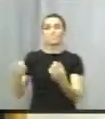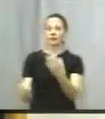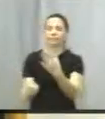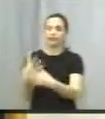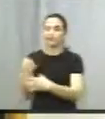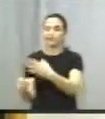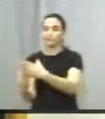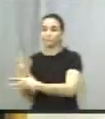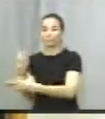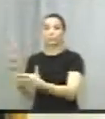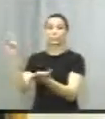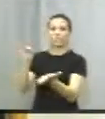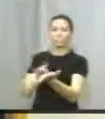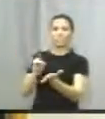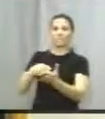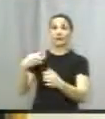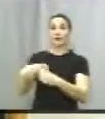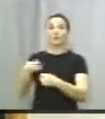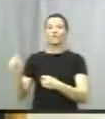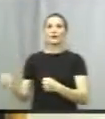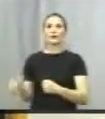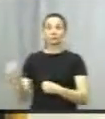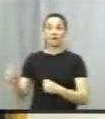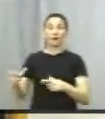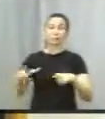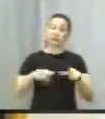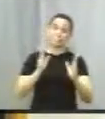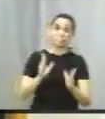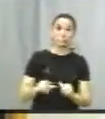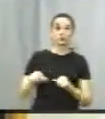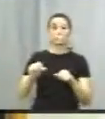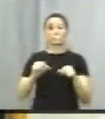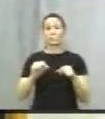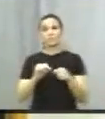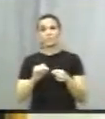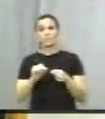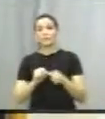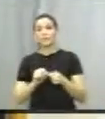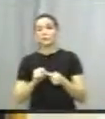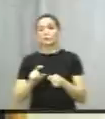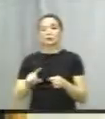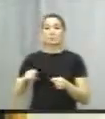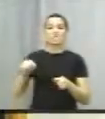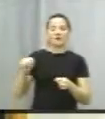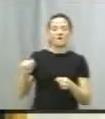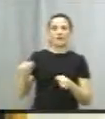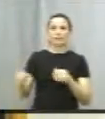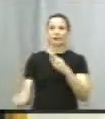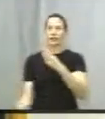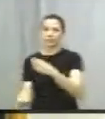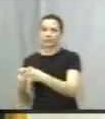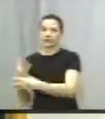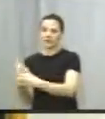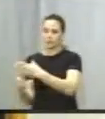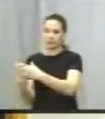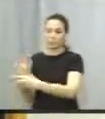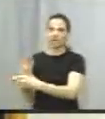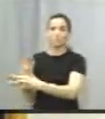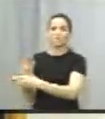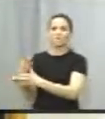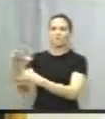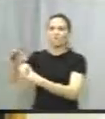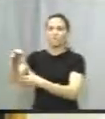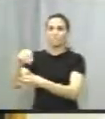original da nossa cidade. Esse é um trabalho que eles fazem já, e a partir destas plantas, eles têm retirado